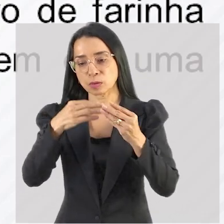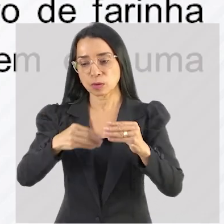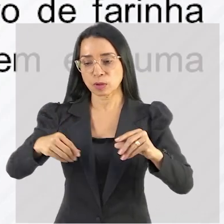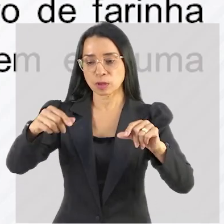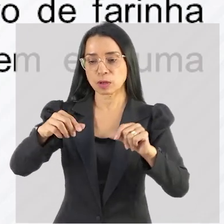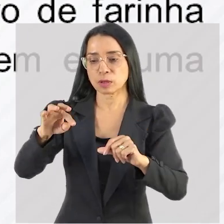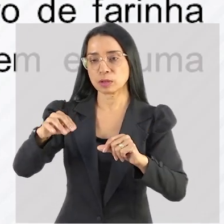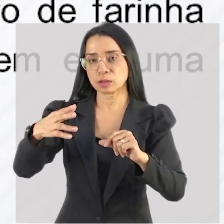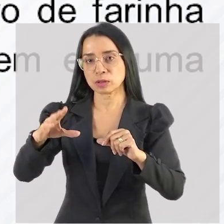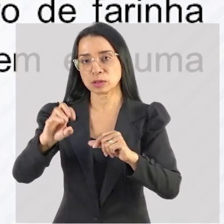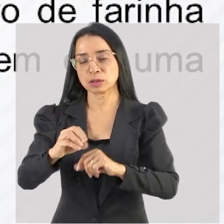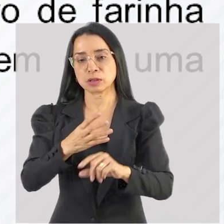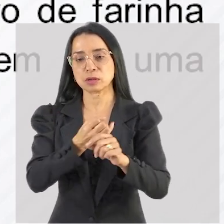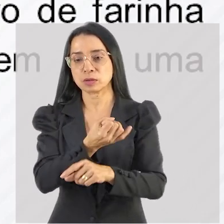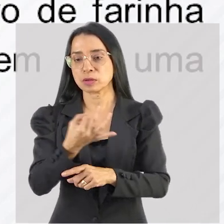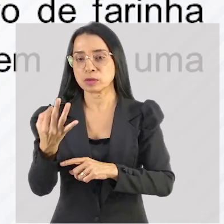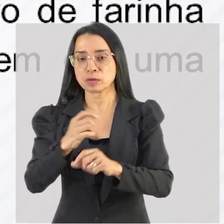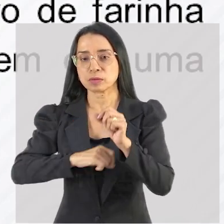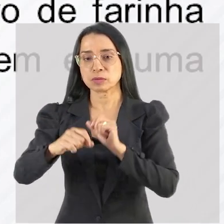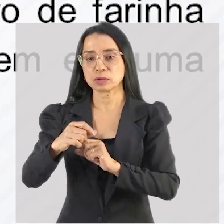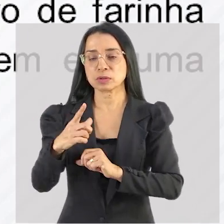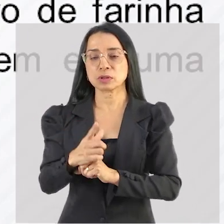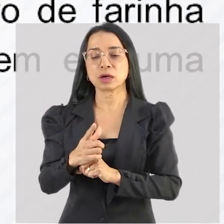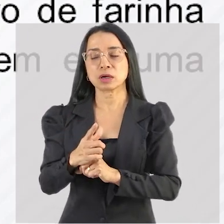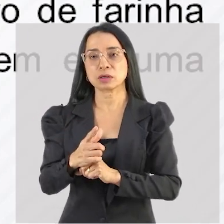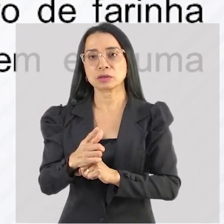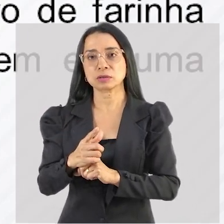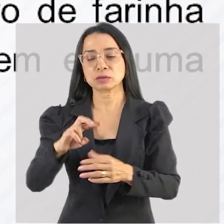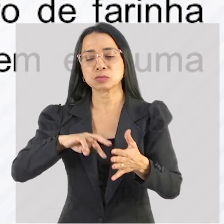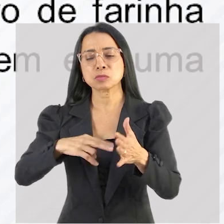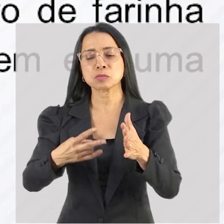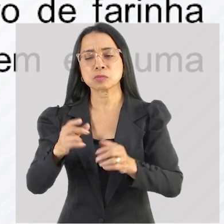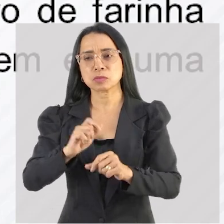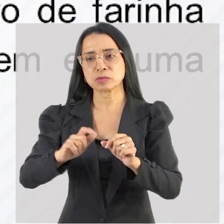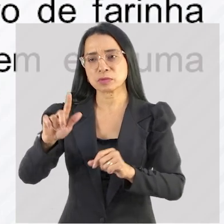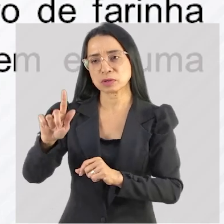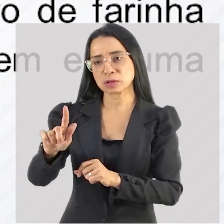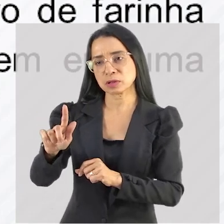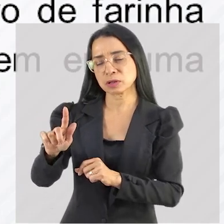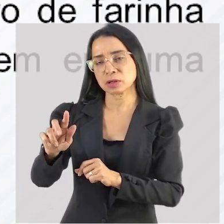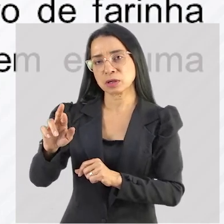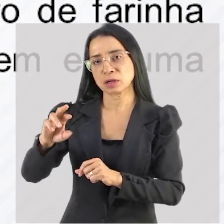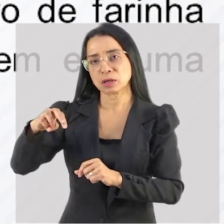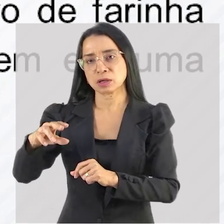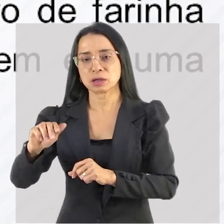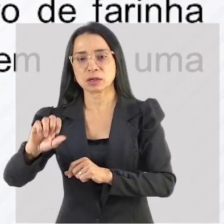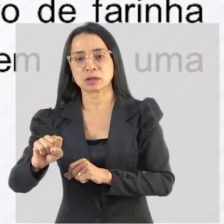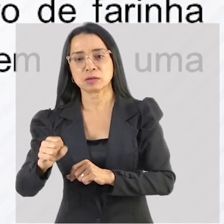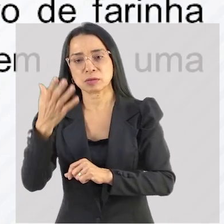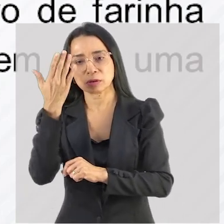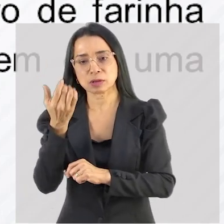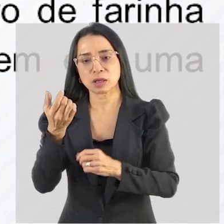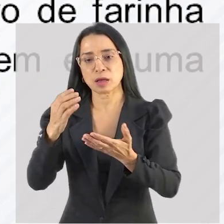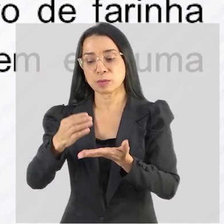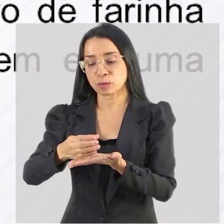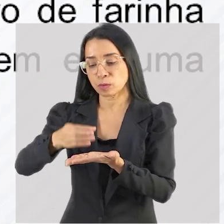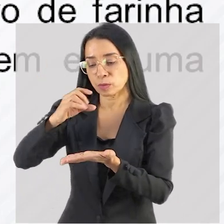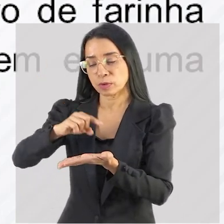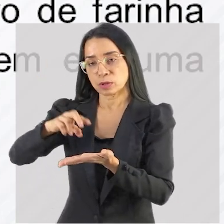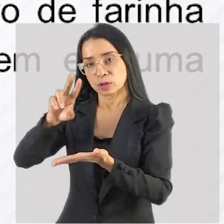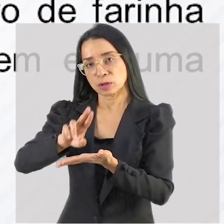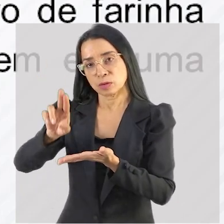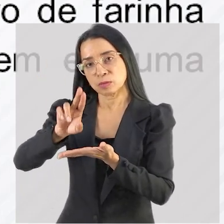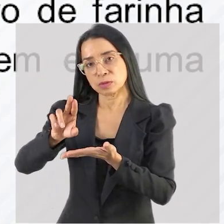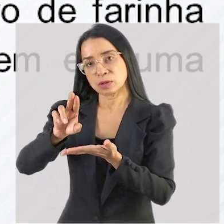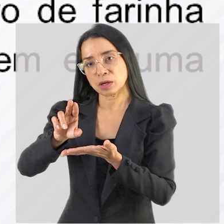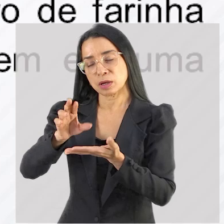quantidades fornecidas em gramas. Ele sabe que uma determinada xícara utilizada, certo,